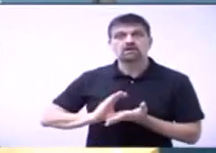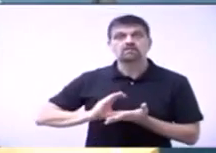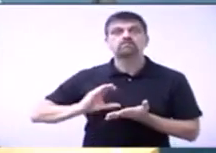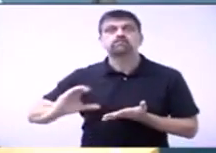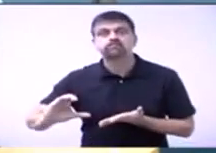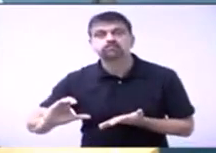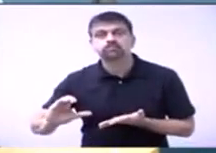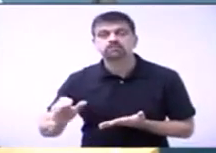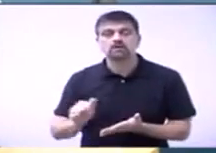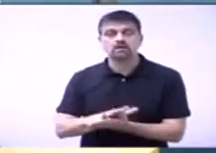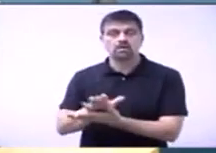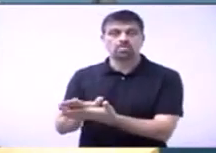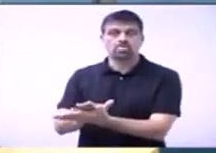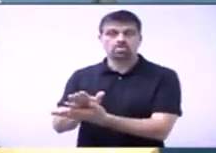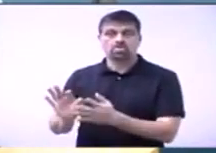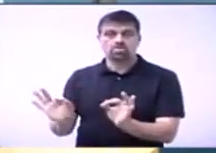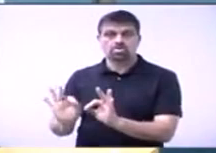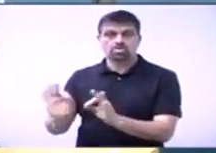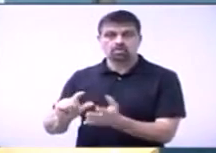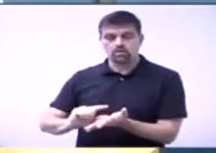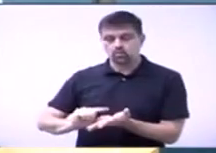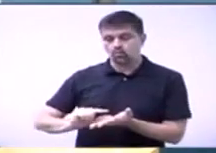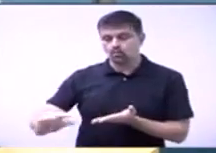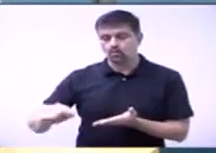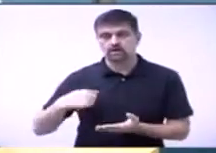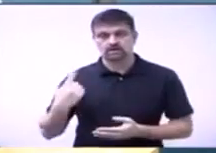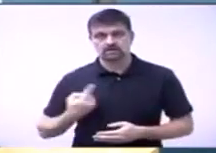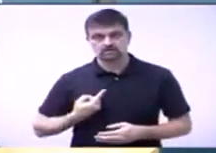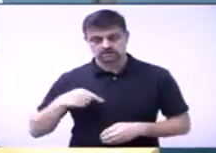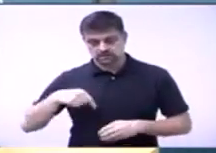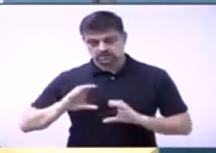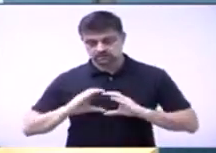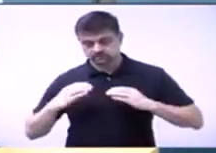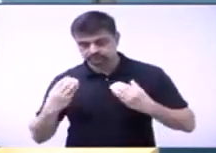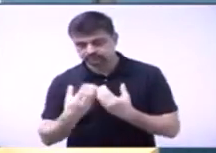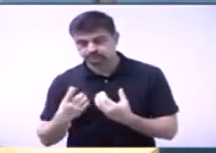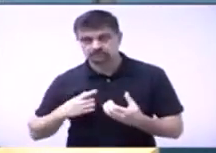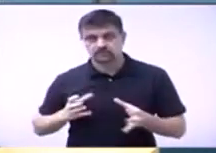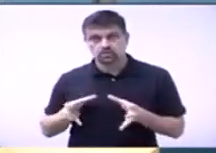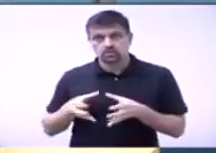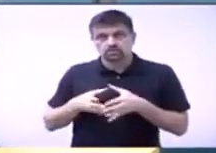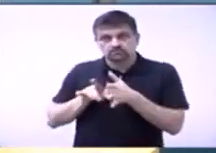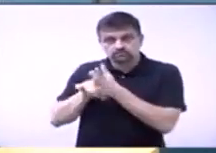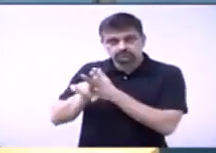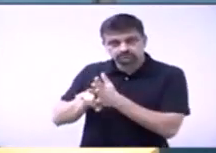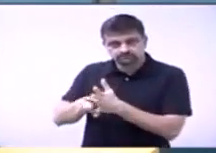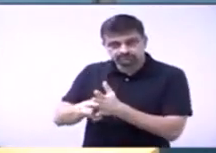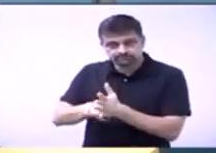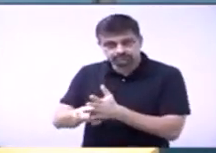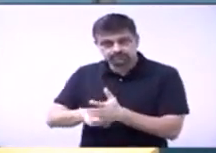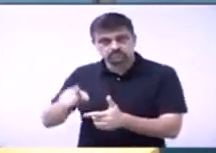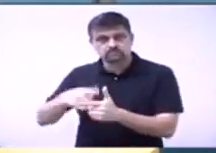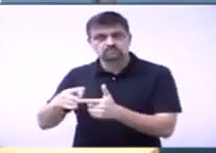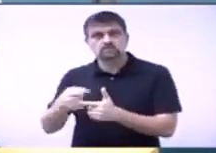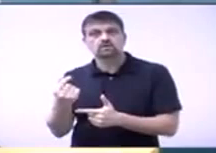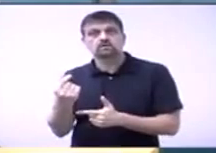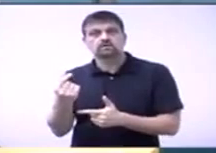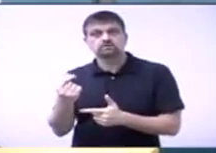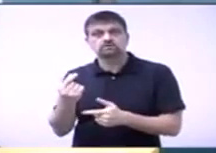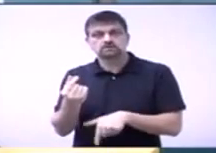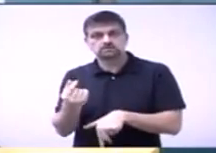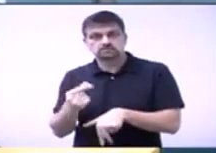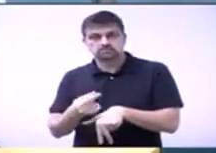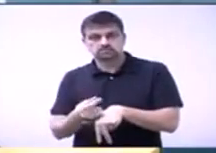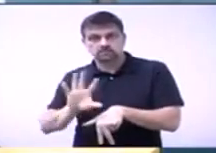lembro muitíssimo bem que dentro dessa casa foi criada uma CEI da Saúde e, depois dessa CEI da Saúde, foi